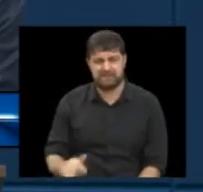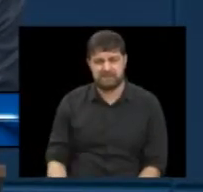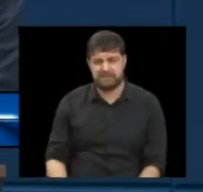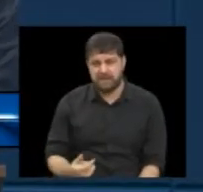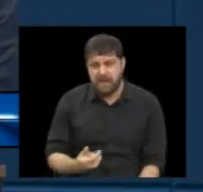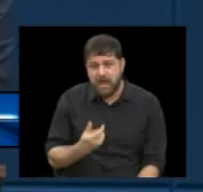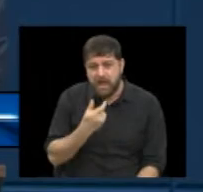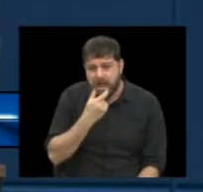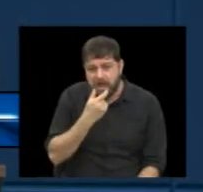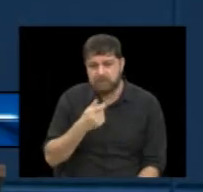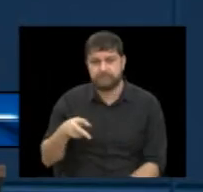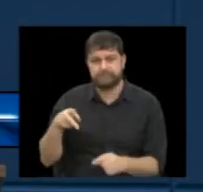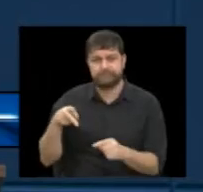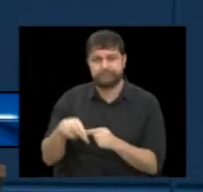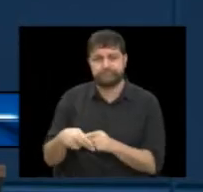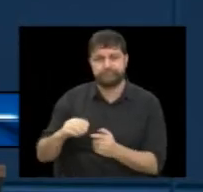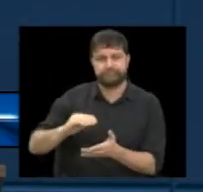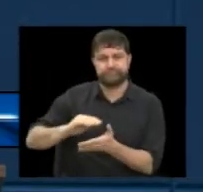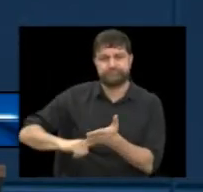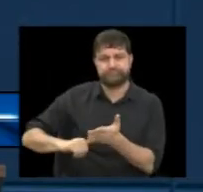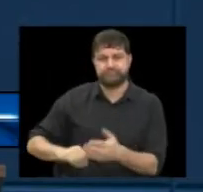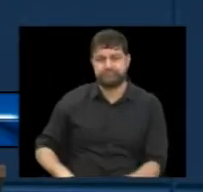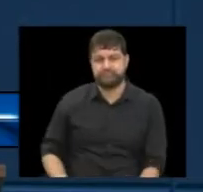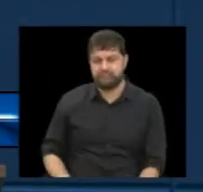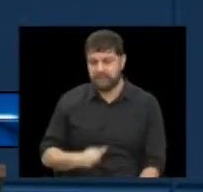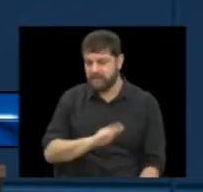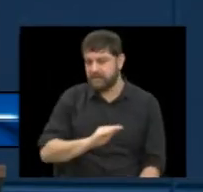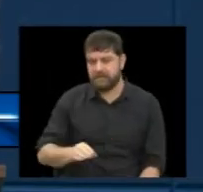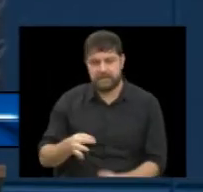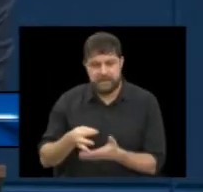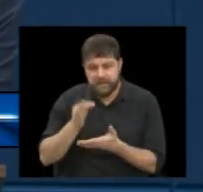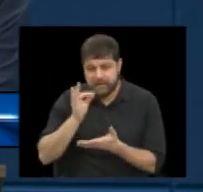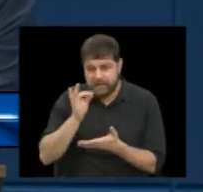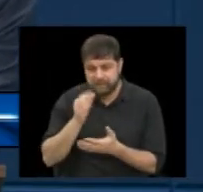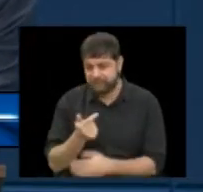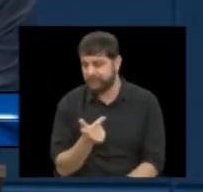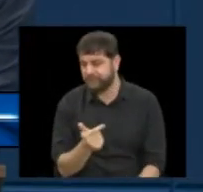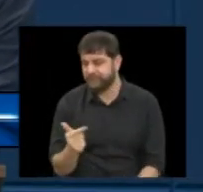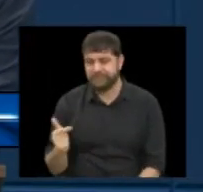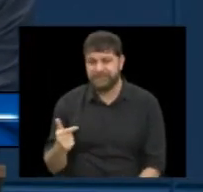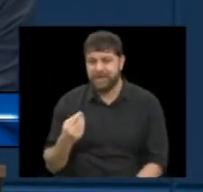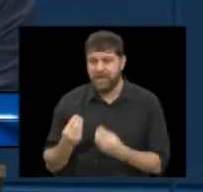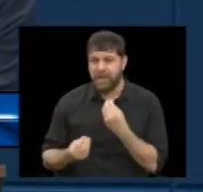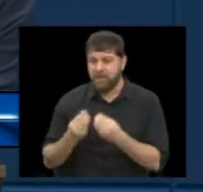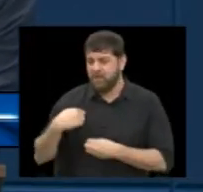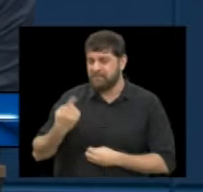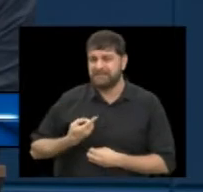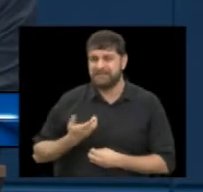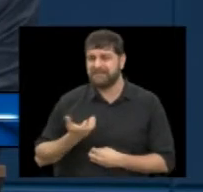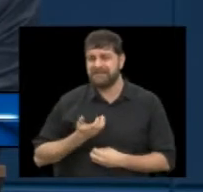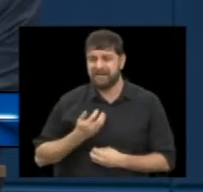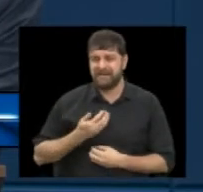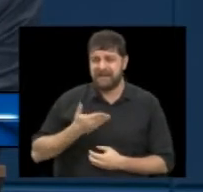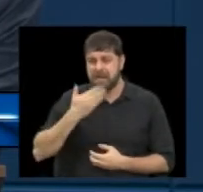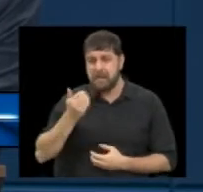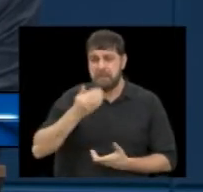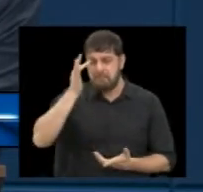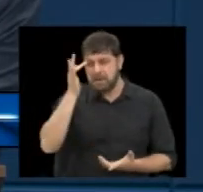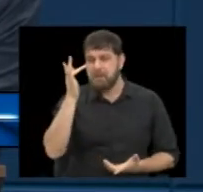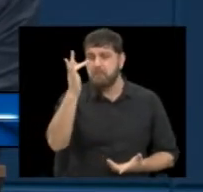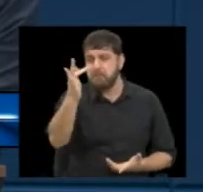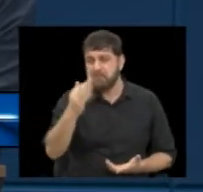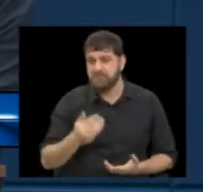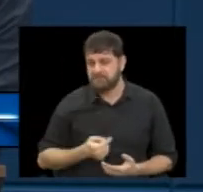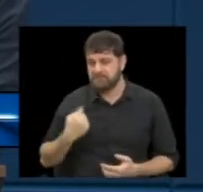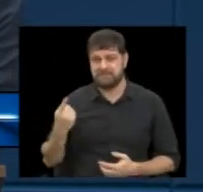bolacha foi cortada do café da manhã das crianças. Como é que nós queremos um futuro melhor se não damos